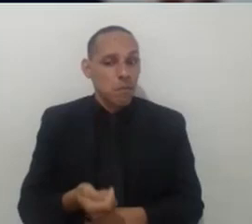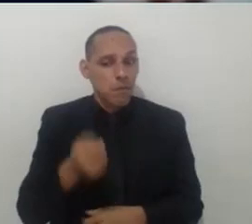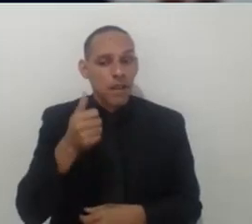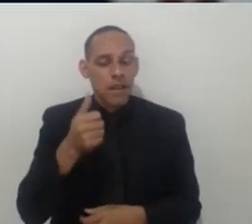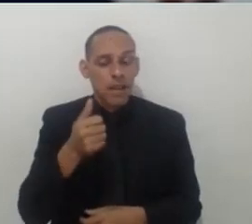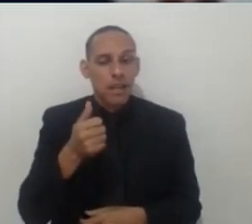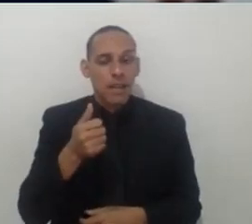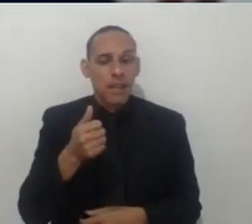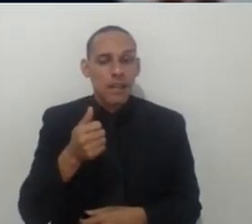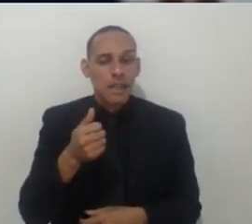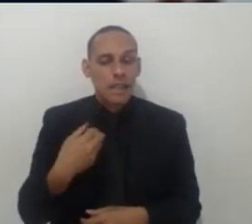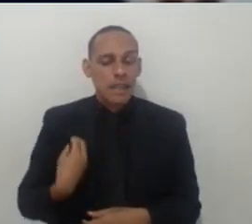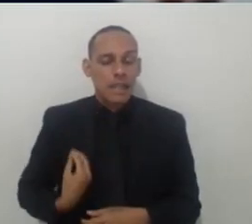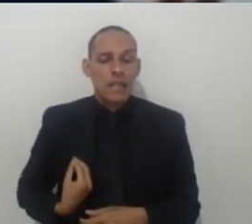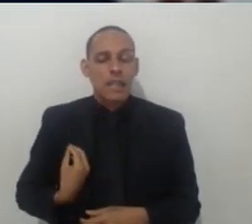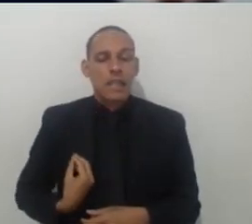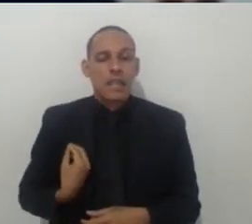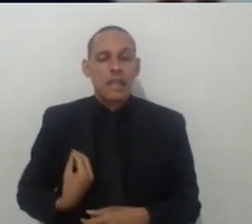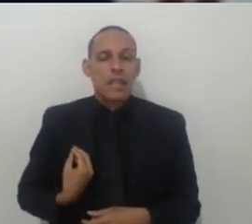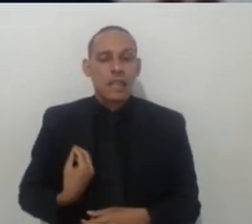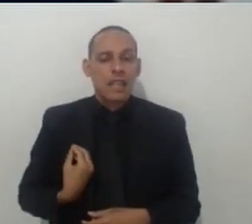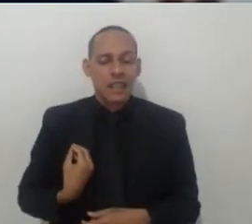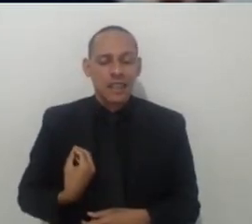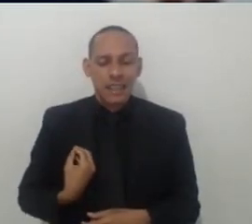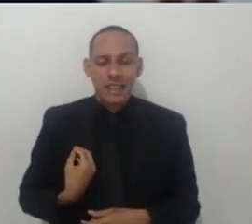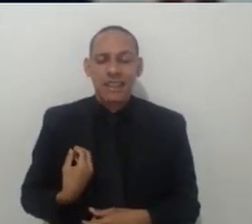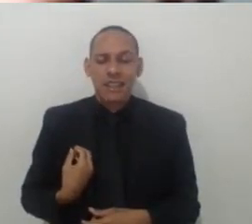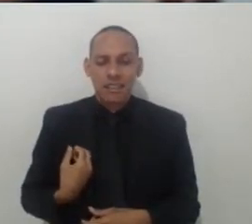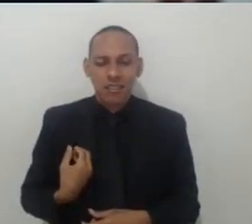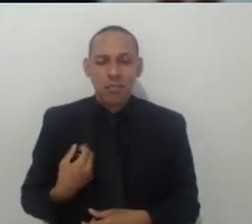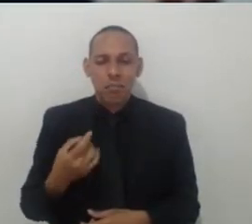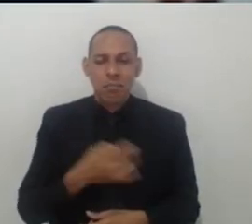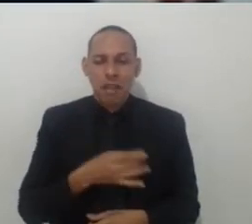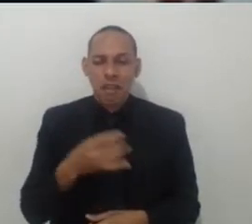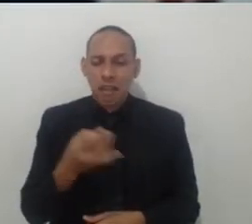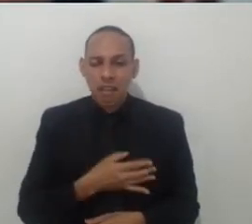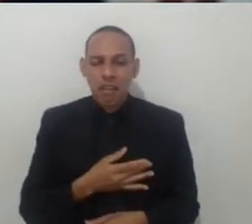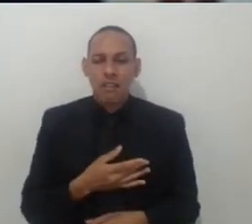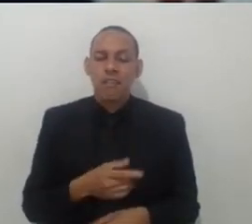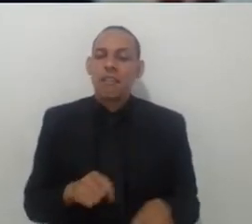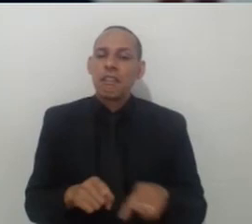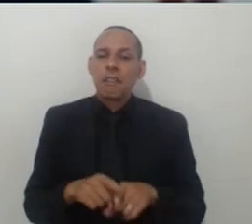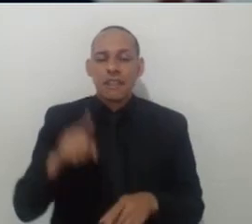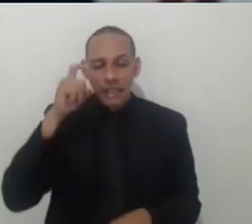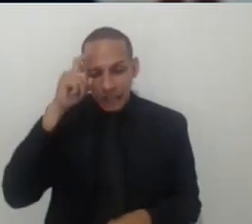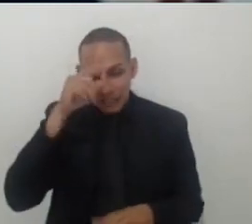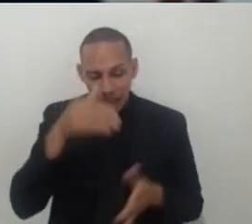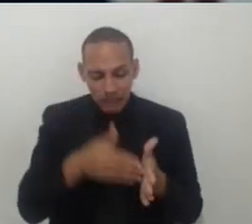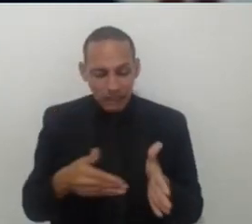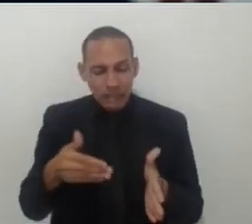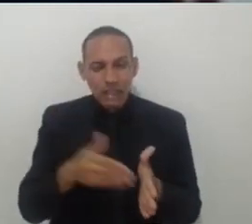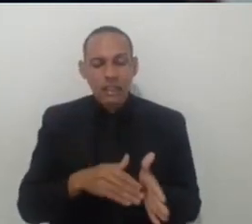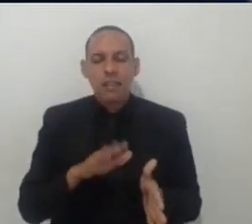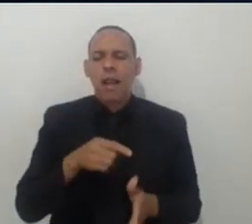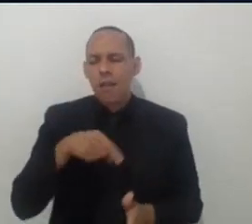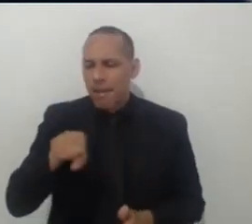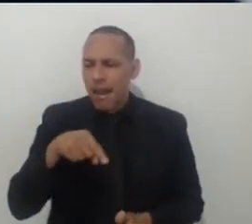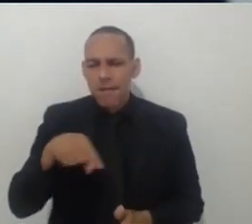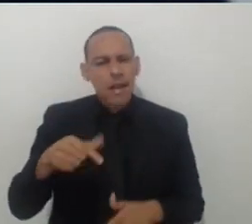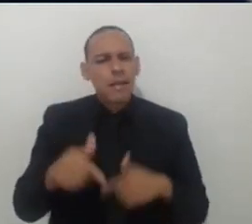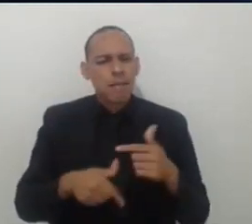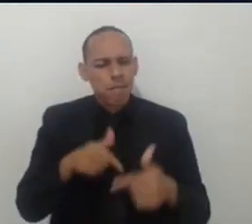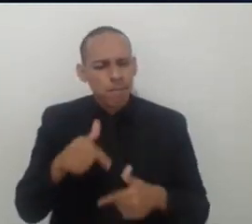vivendo numa situação de medo, de complicação, mas tendo que ir, tendo que trabalhar, tendo